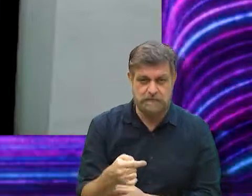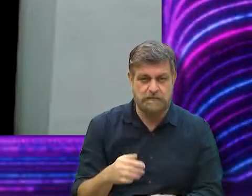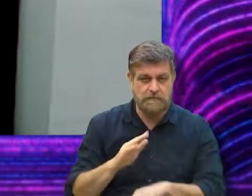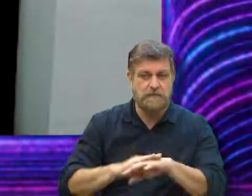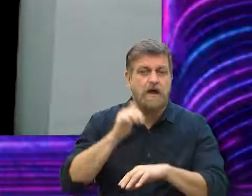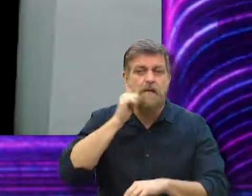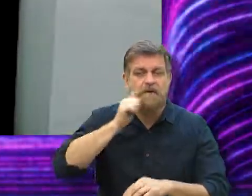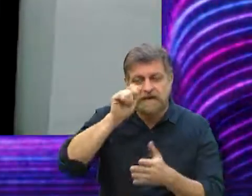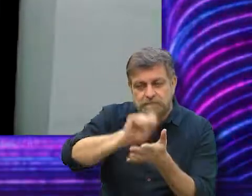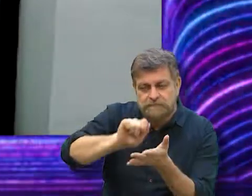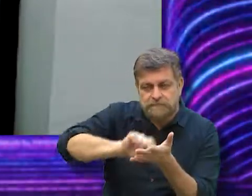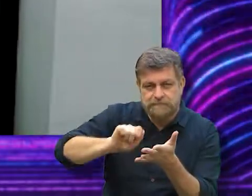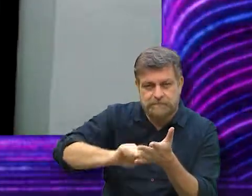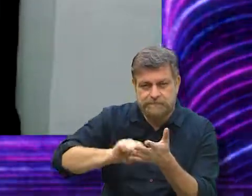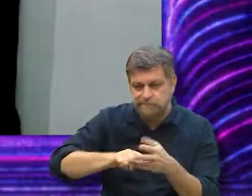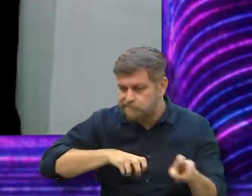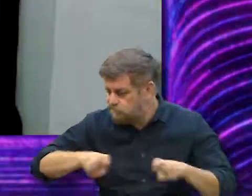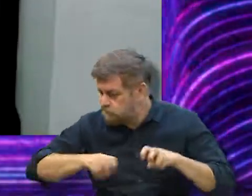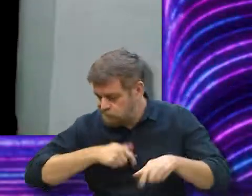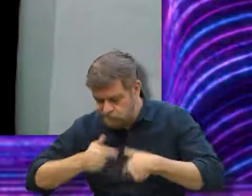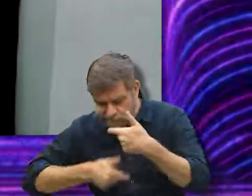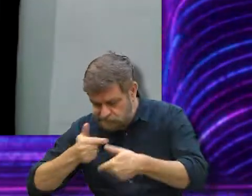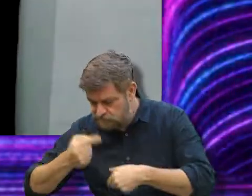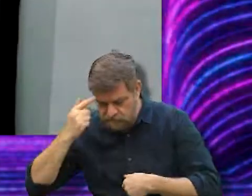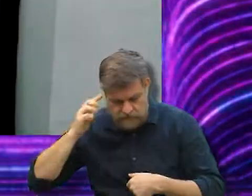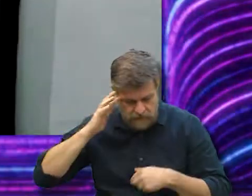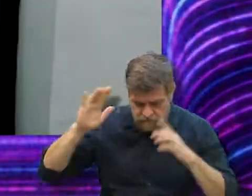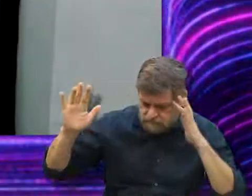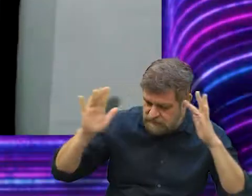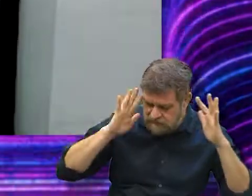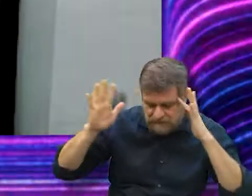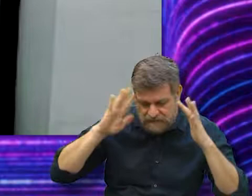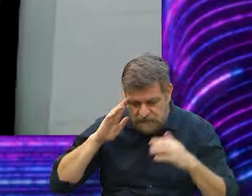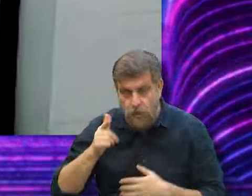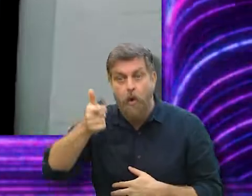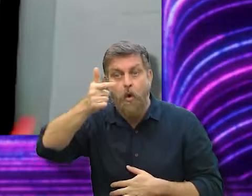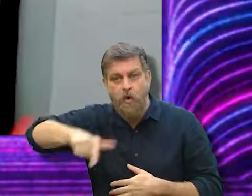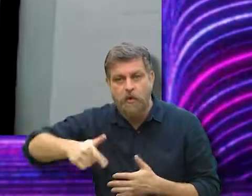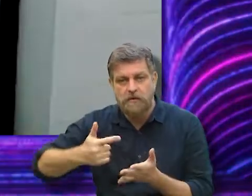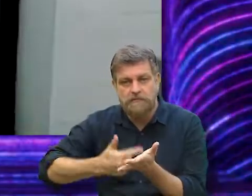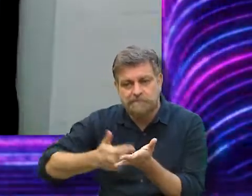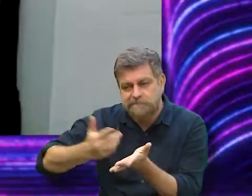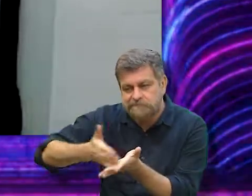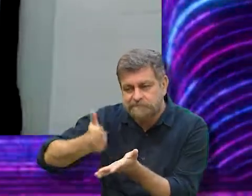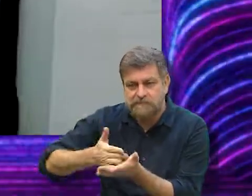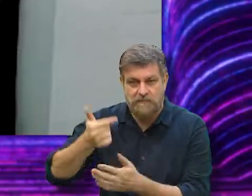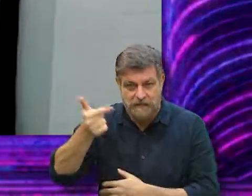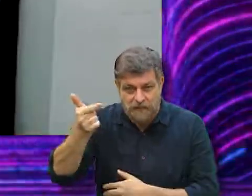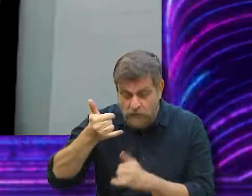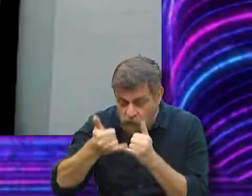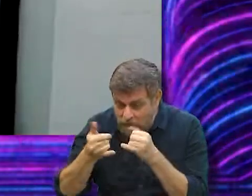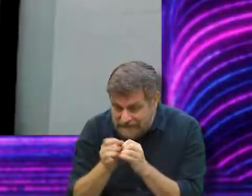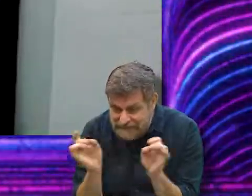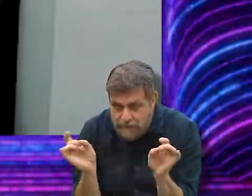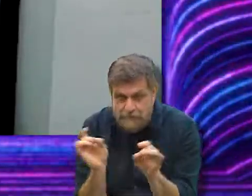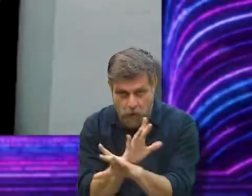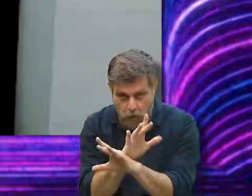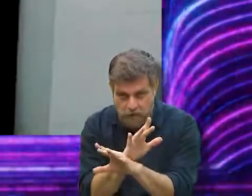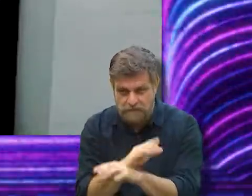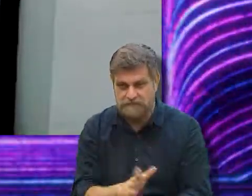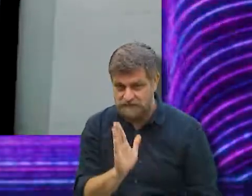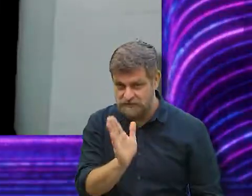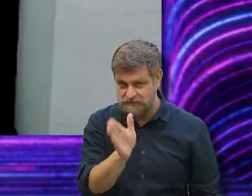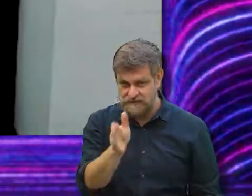acho que facilitou, mas a proximidade, né, você sentir o calor, você vê a